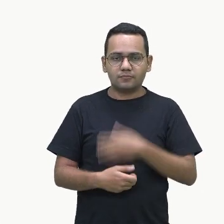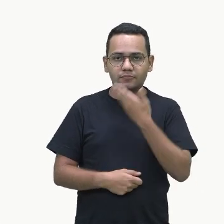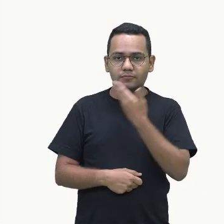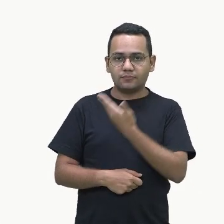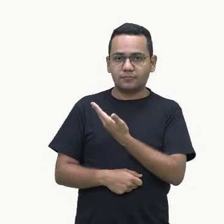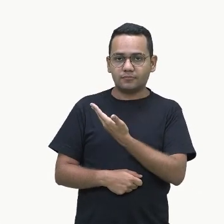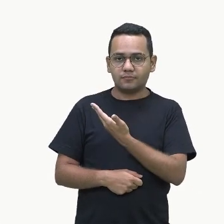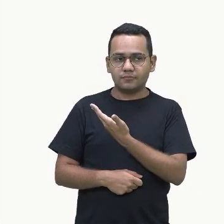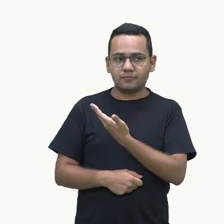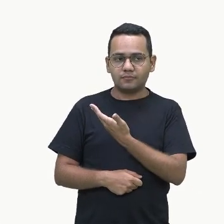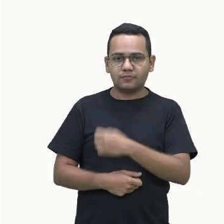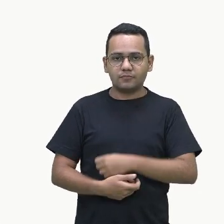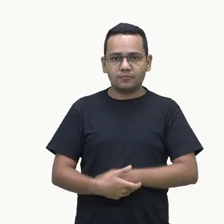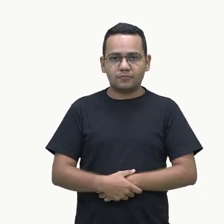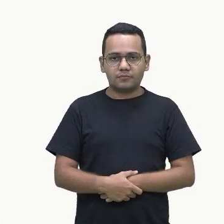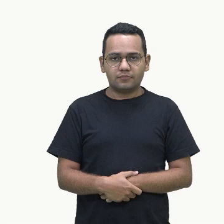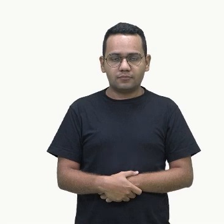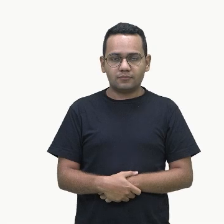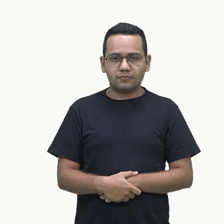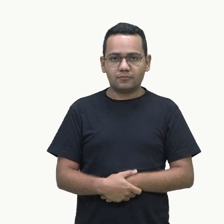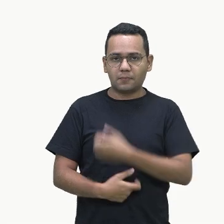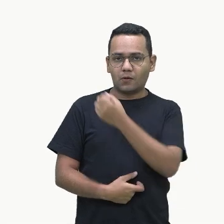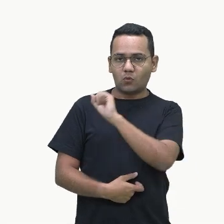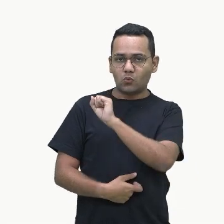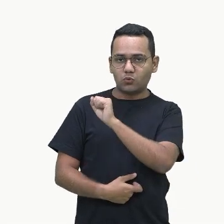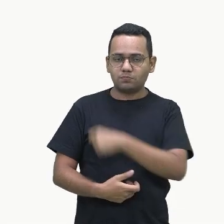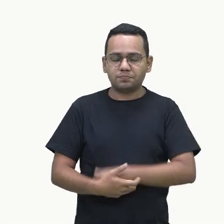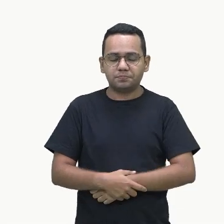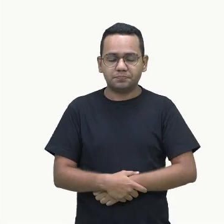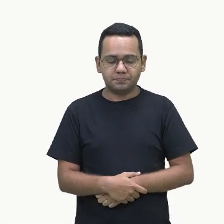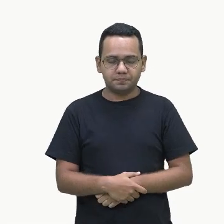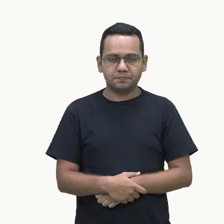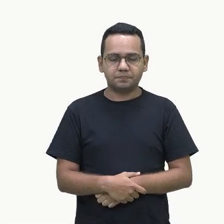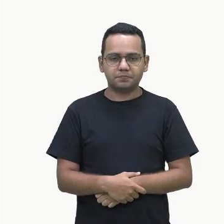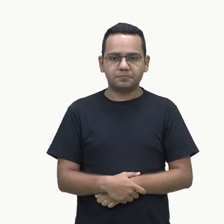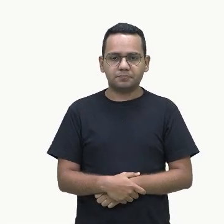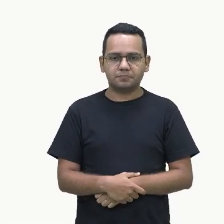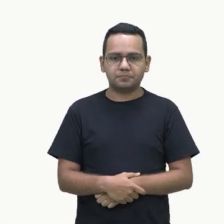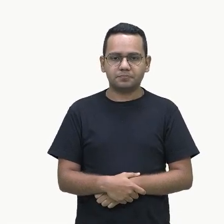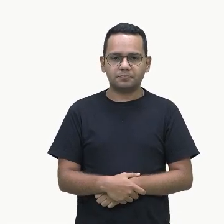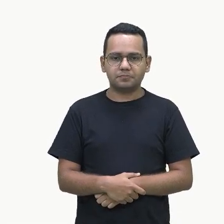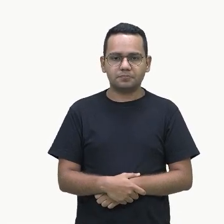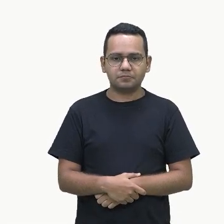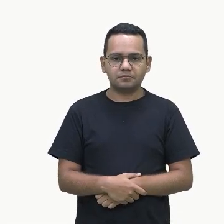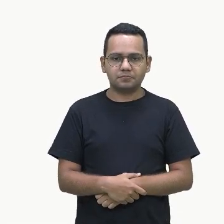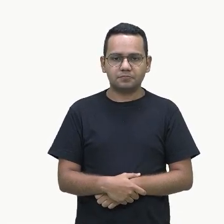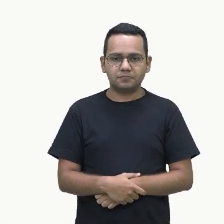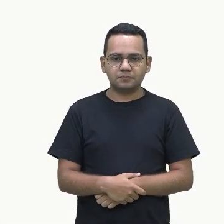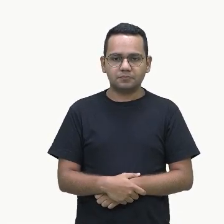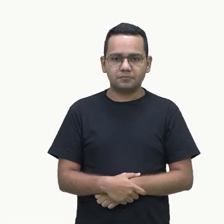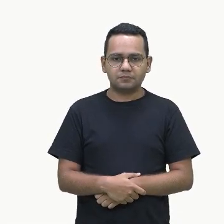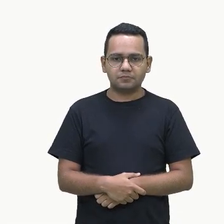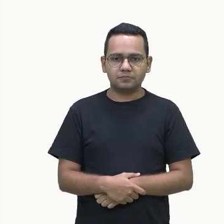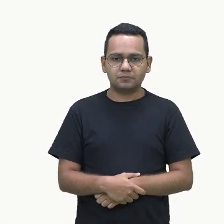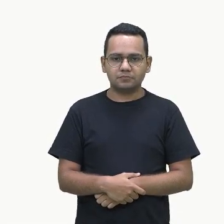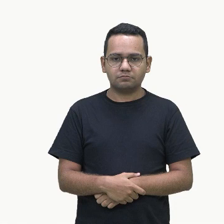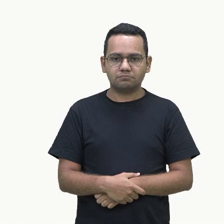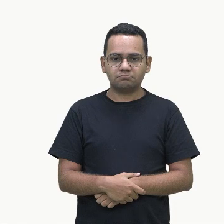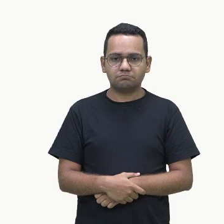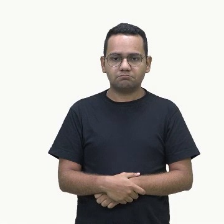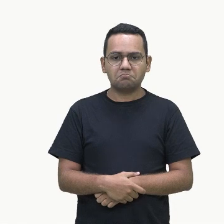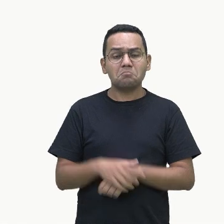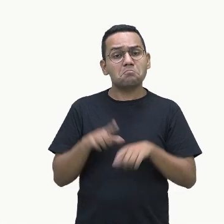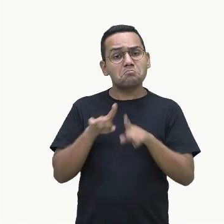4, 5, 6, 7, 8. Ok? Então, se aqui eu tenho